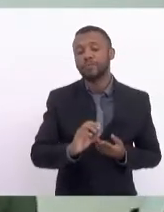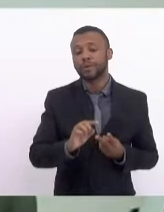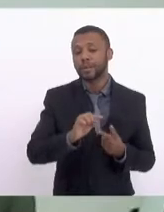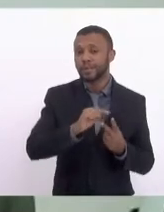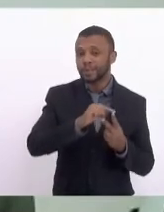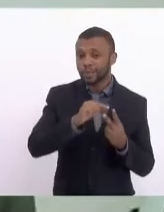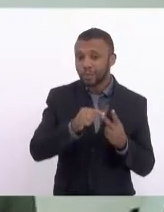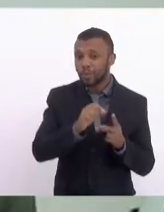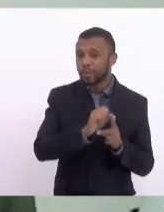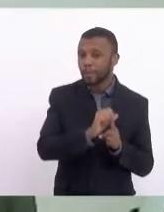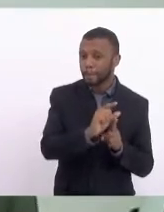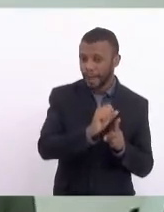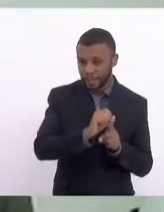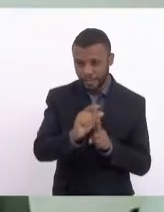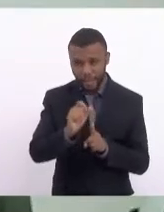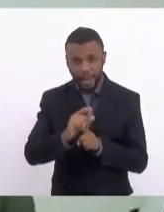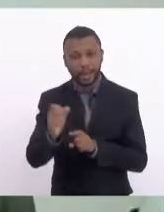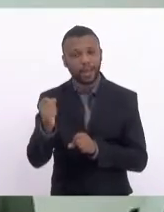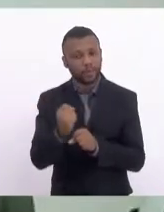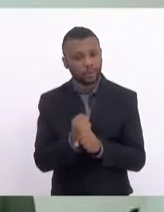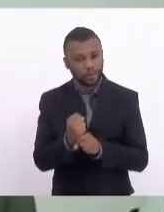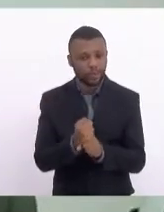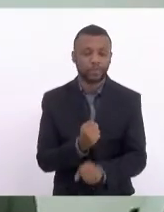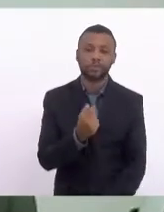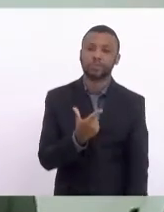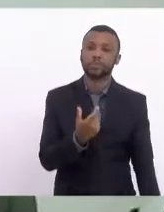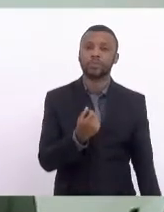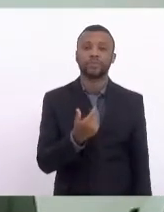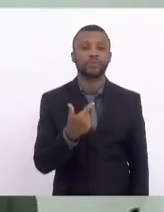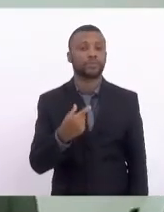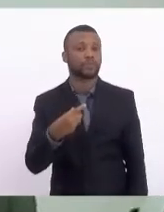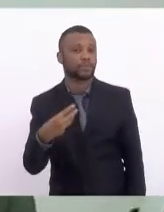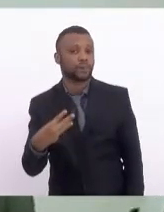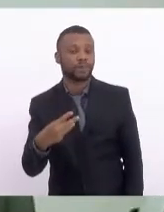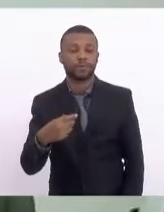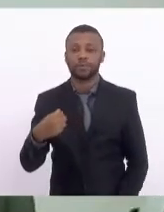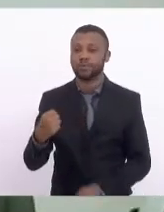de 23 e 24, isto é,